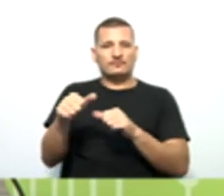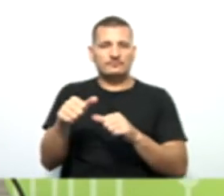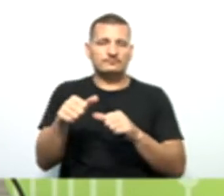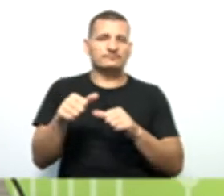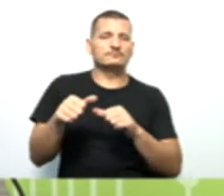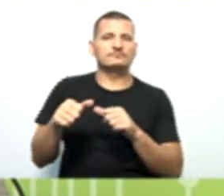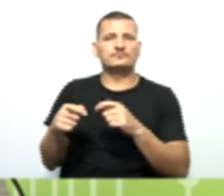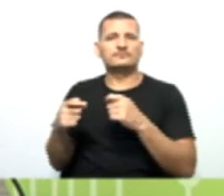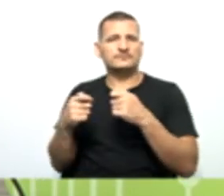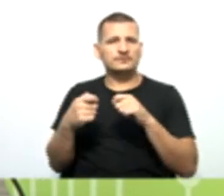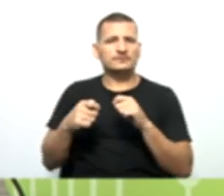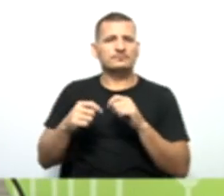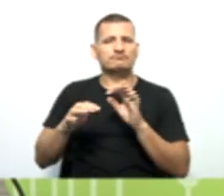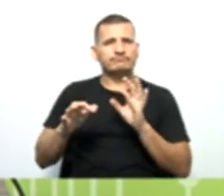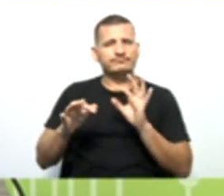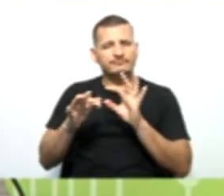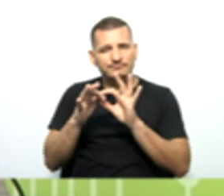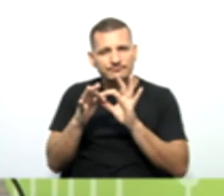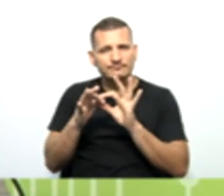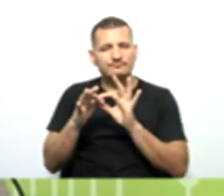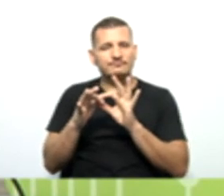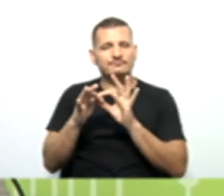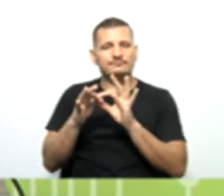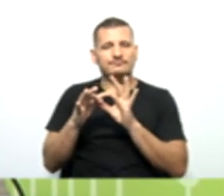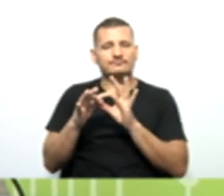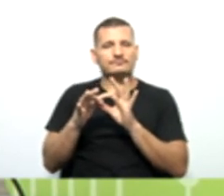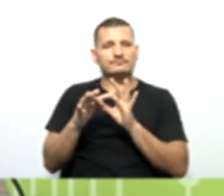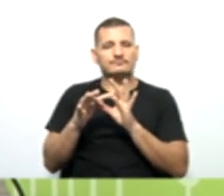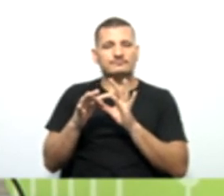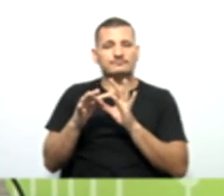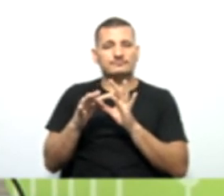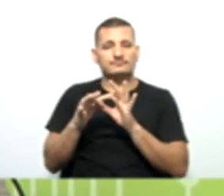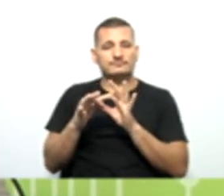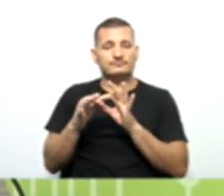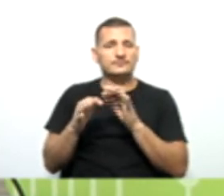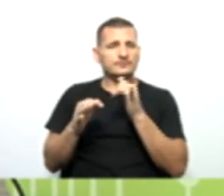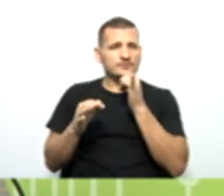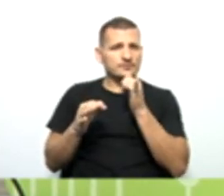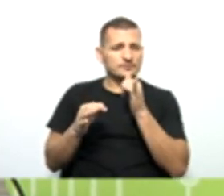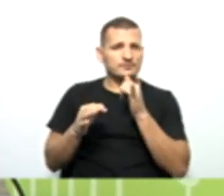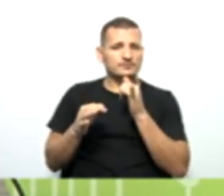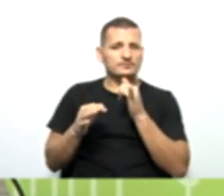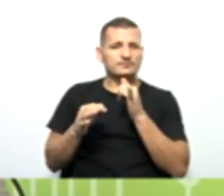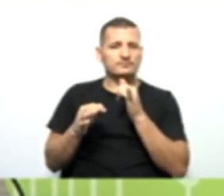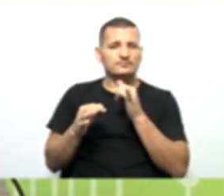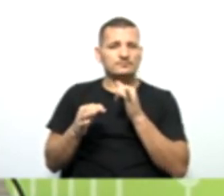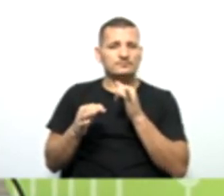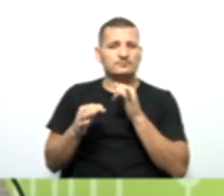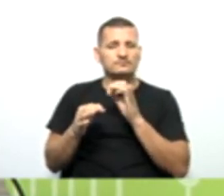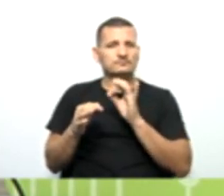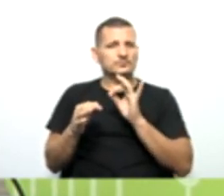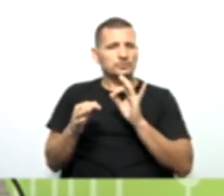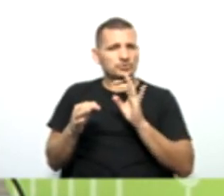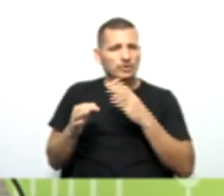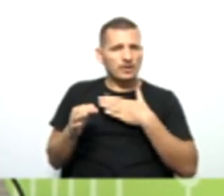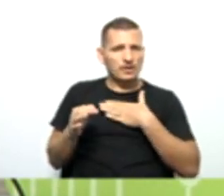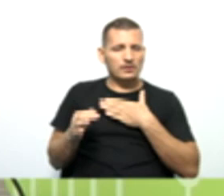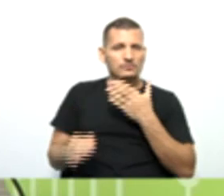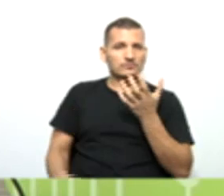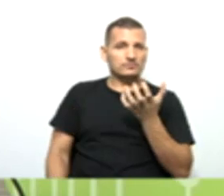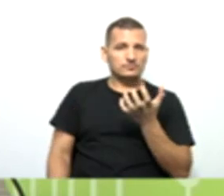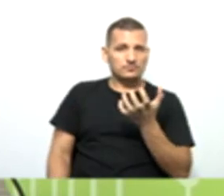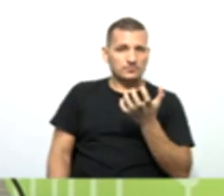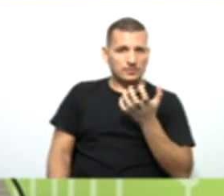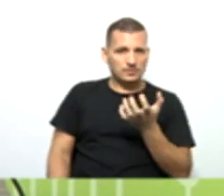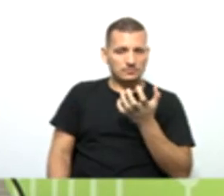tudo isso. Se eu, Saulo, né, for alguma coisa que desejo apenas apenas meu desejo, ou seja, se